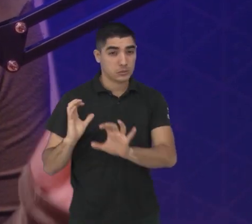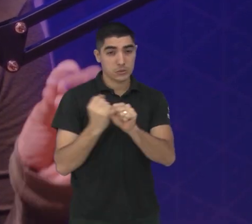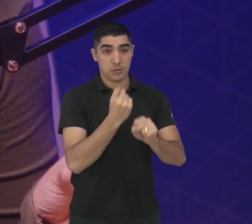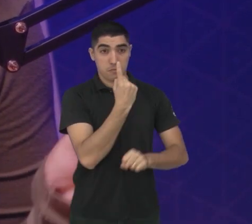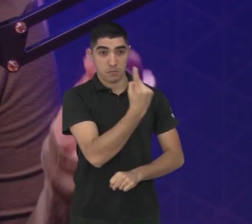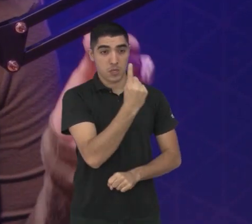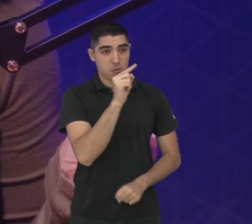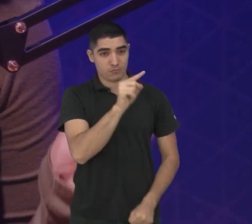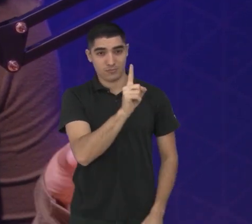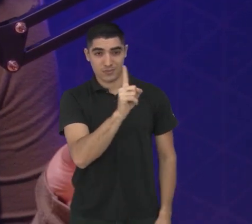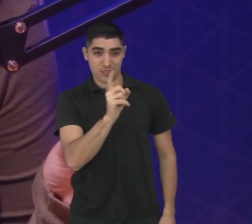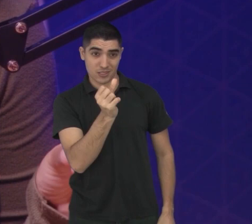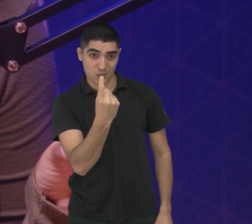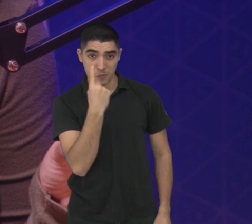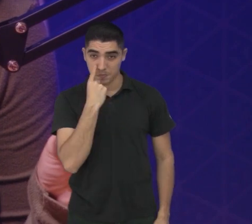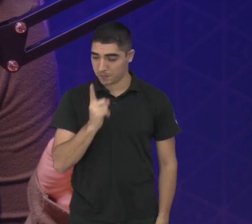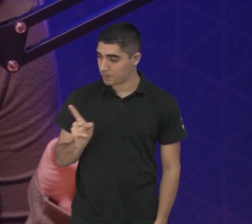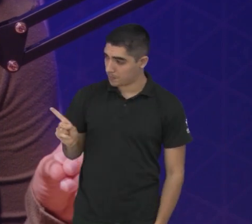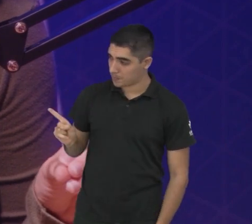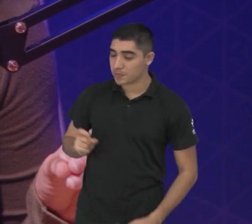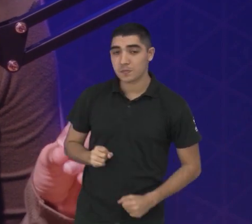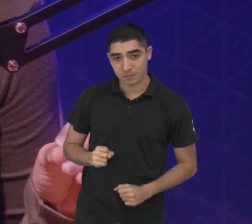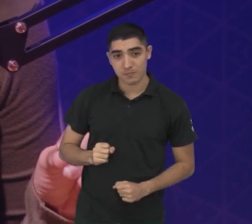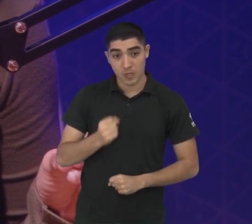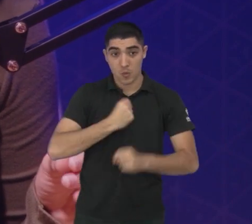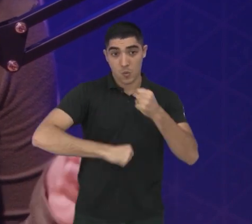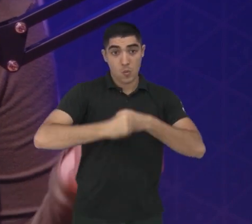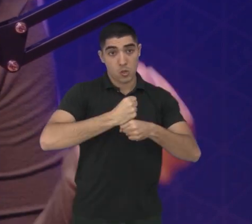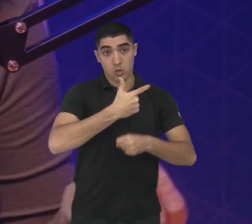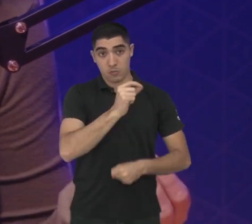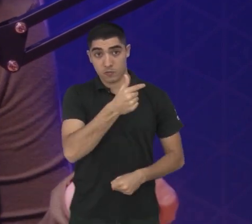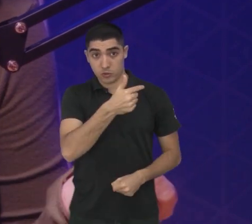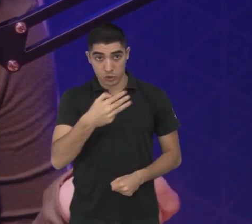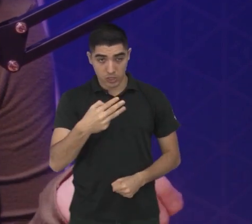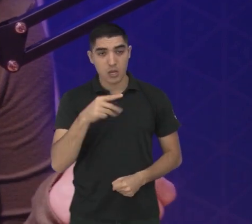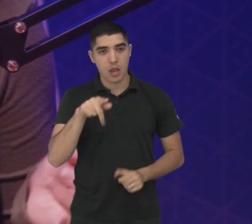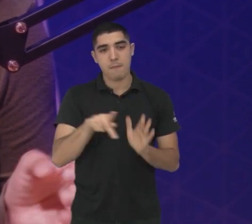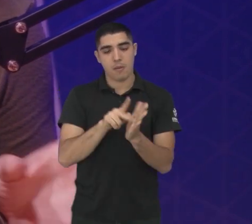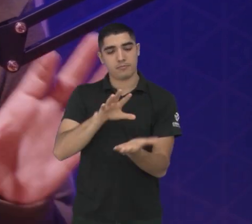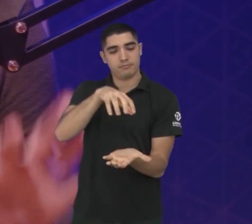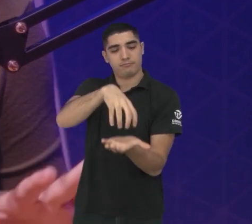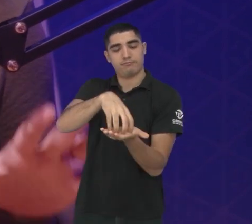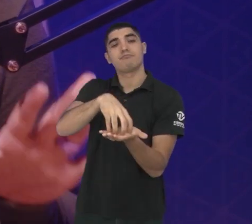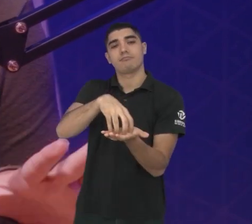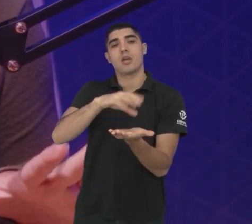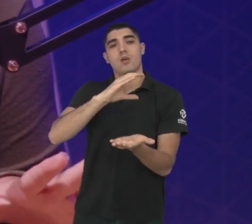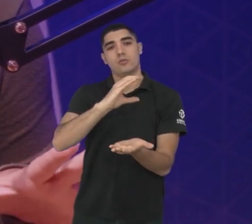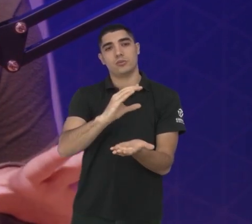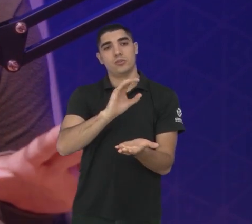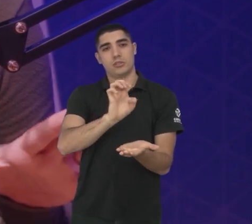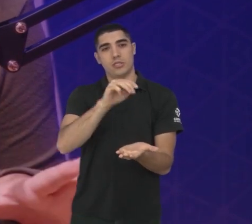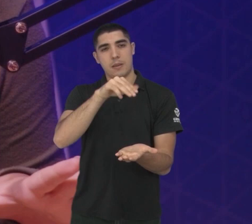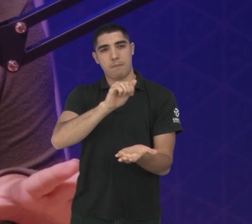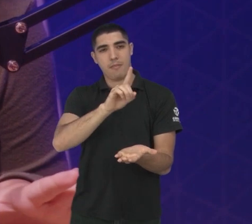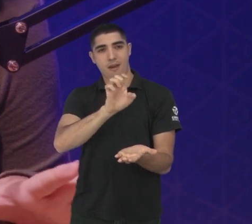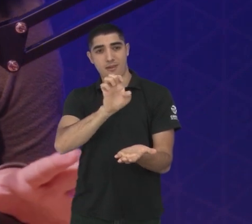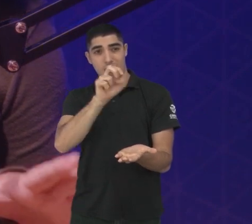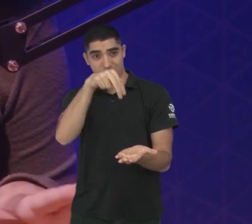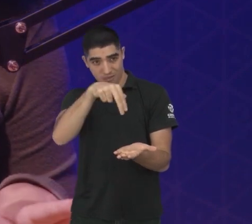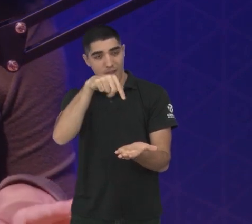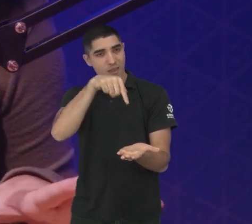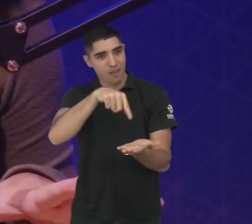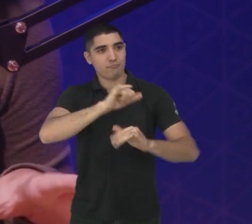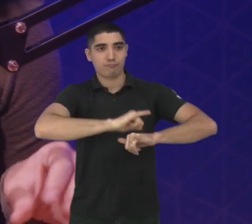foram 1.161 desastres naturais no ano de 2023, de acordo com o Centro Nacional de Monitoramento